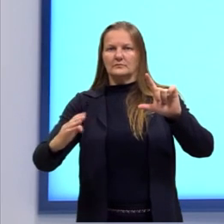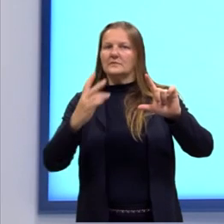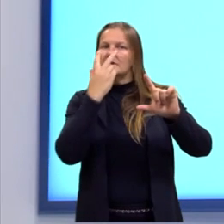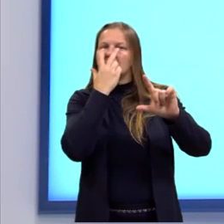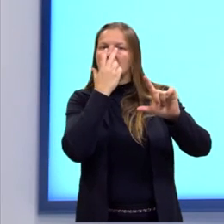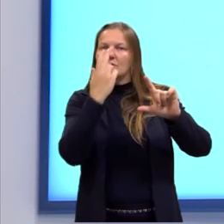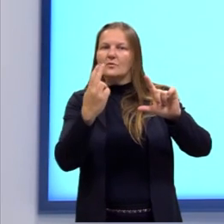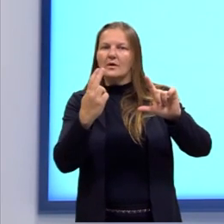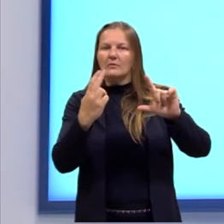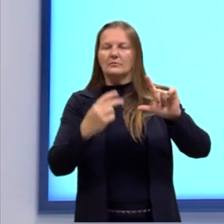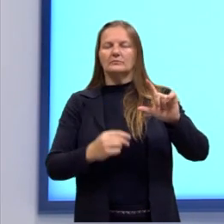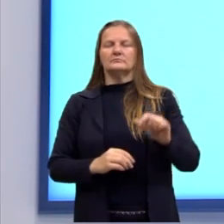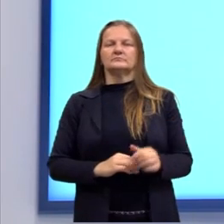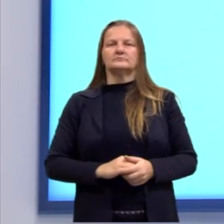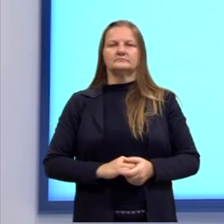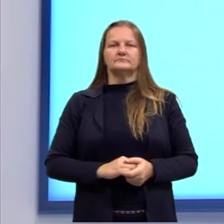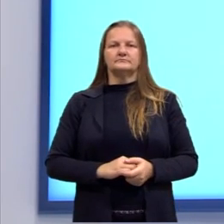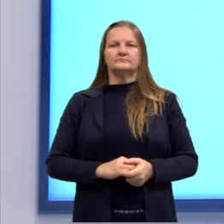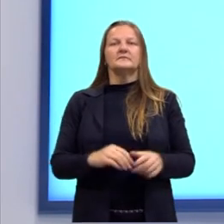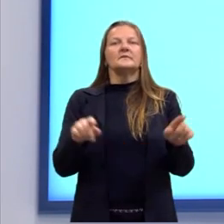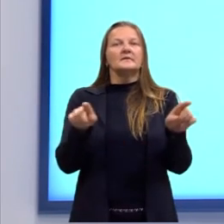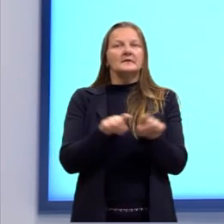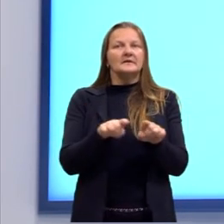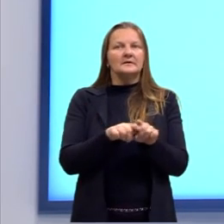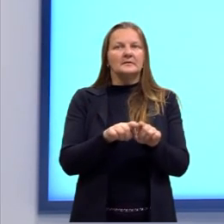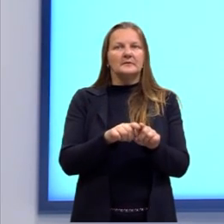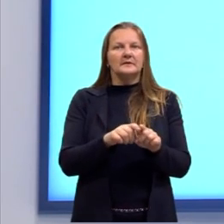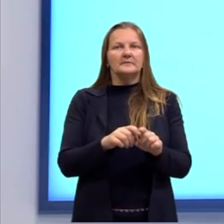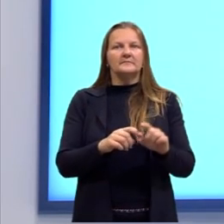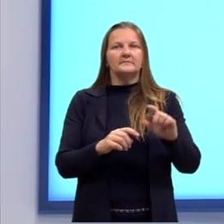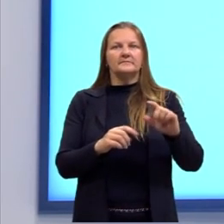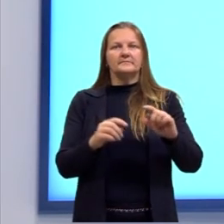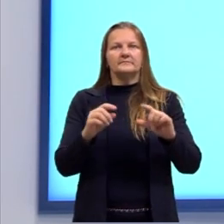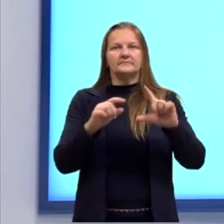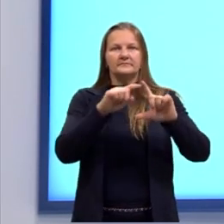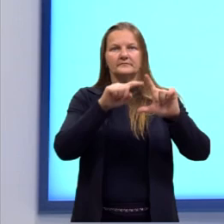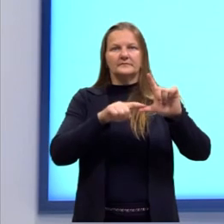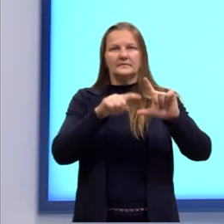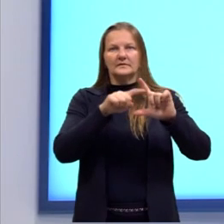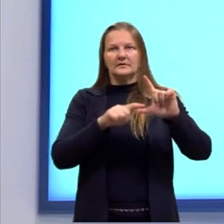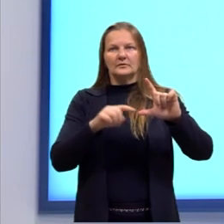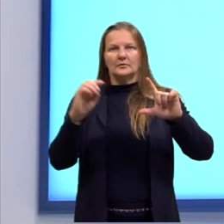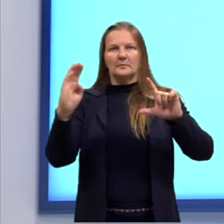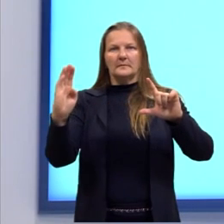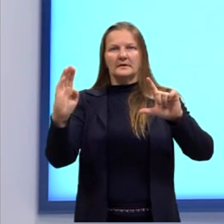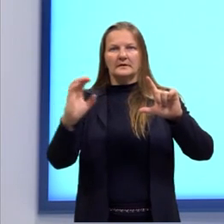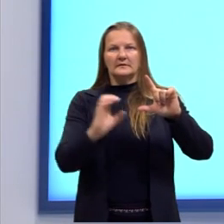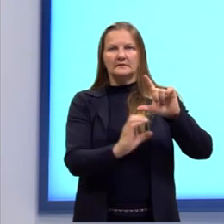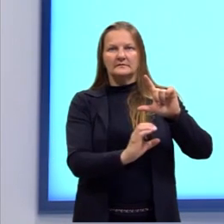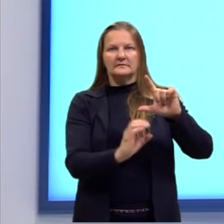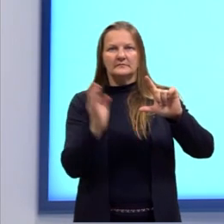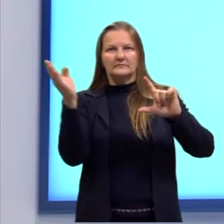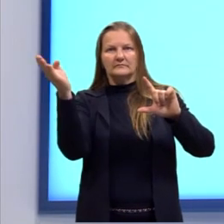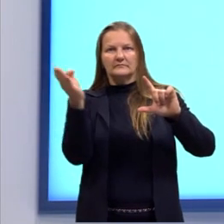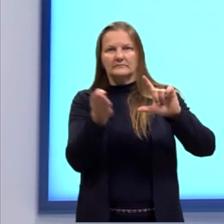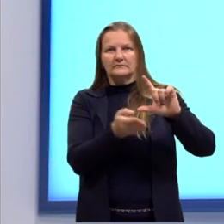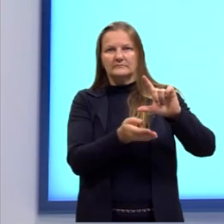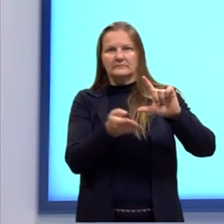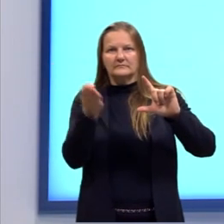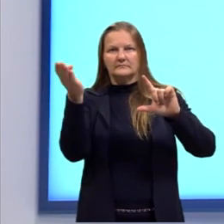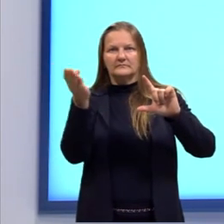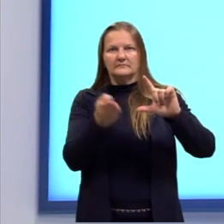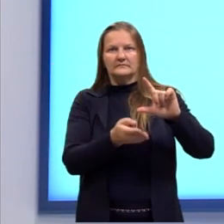e congruentes assim como o Oi e o ângulo C opostos